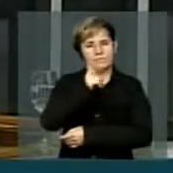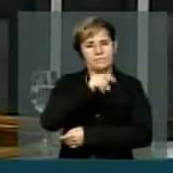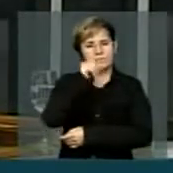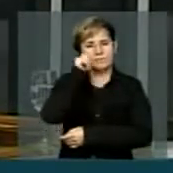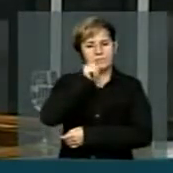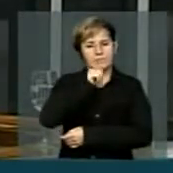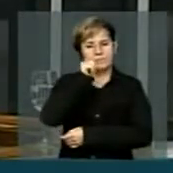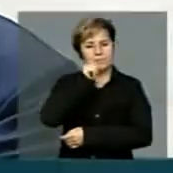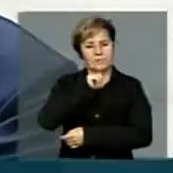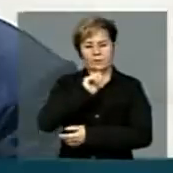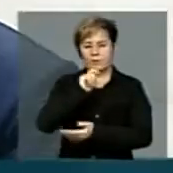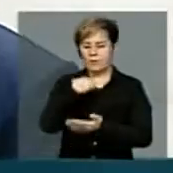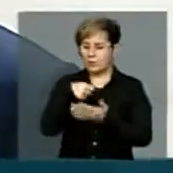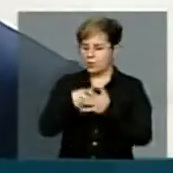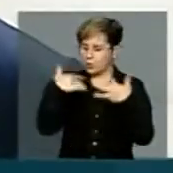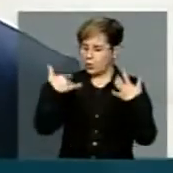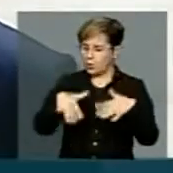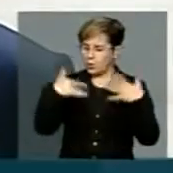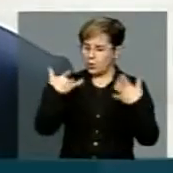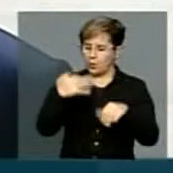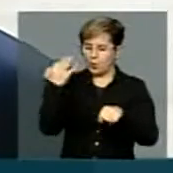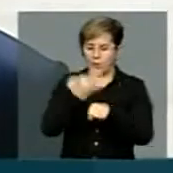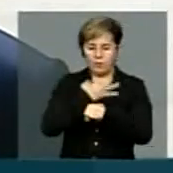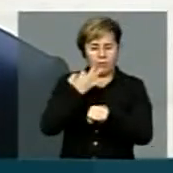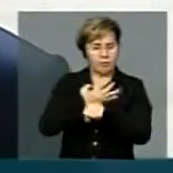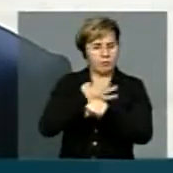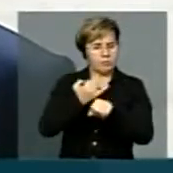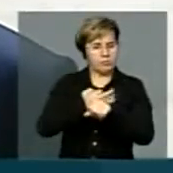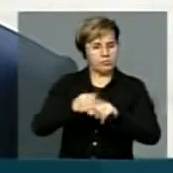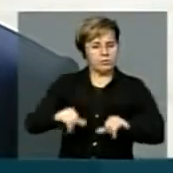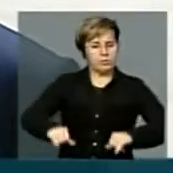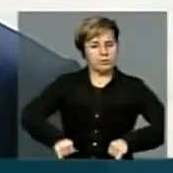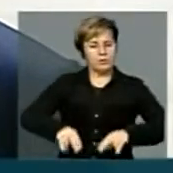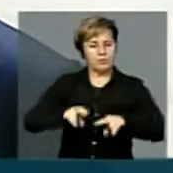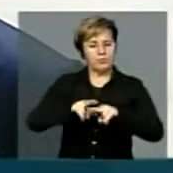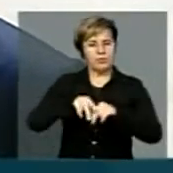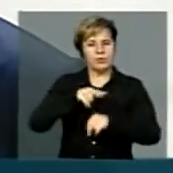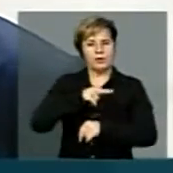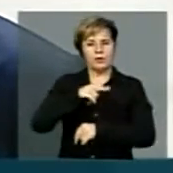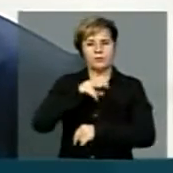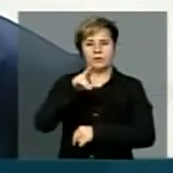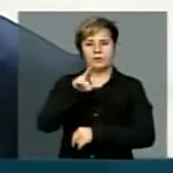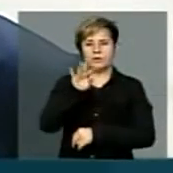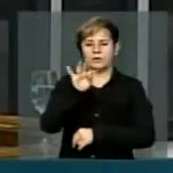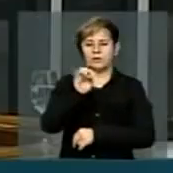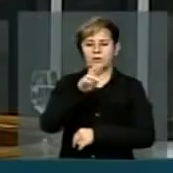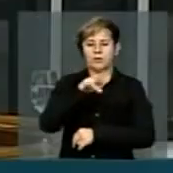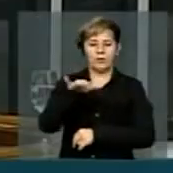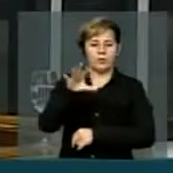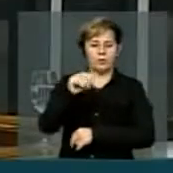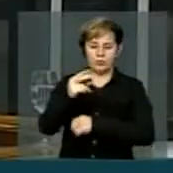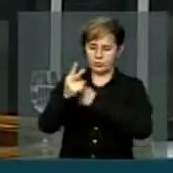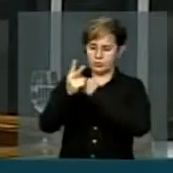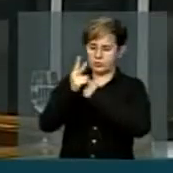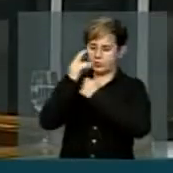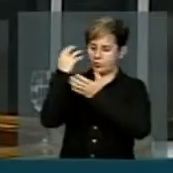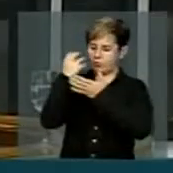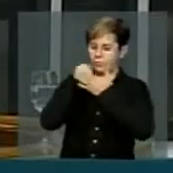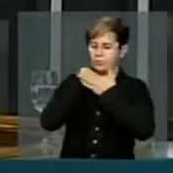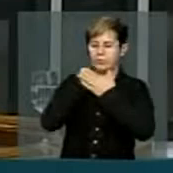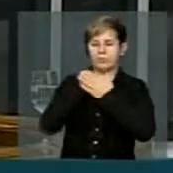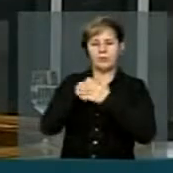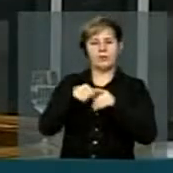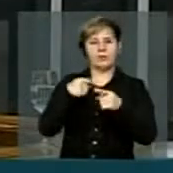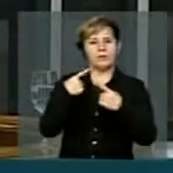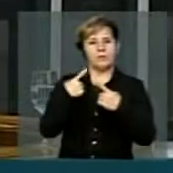mulher paga caro, paga muito caro, pelo fato dela ter o útero que nos alberga, paga muito caro pelo